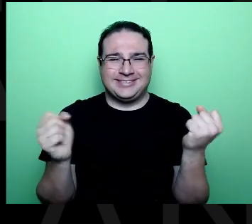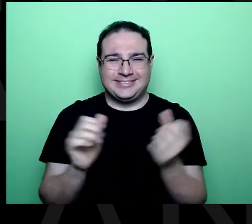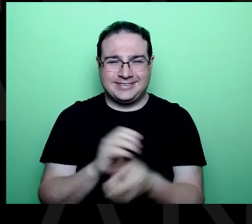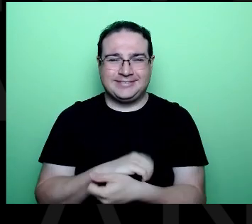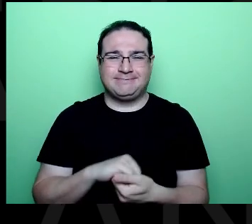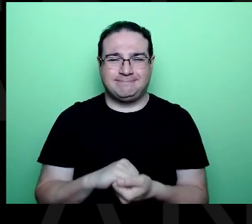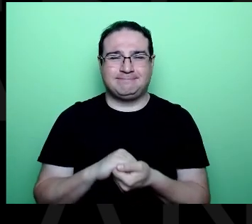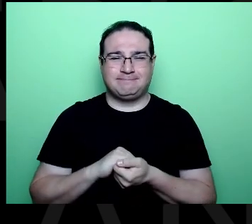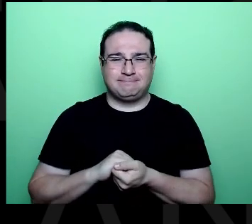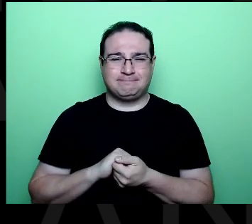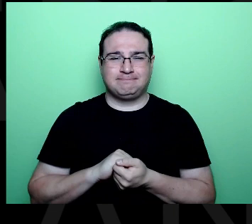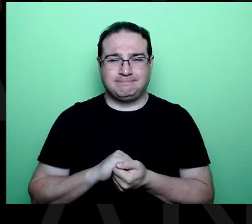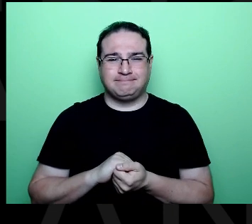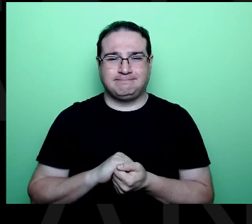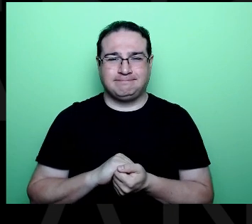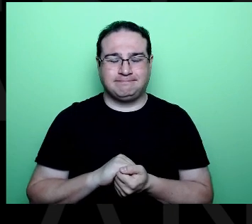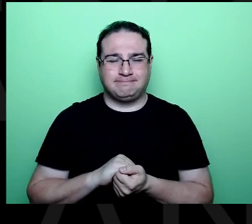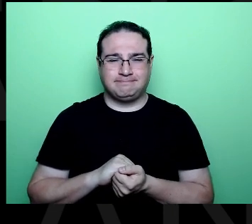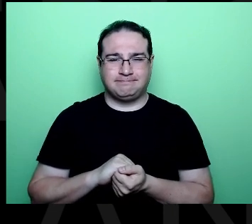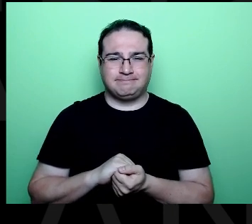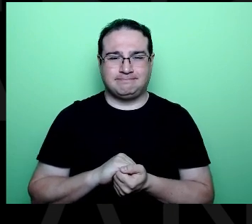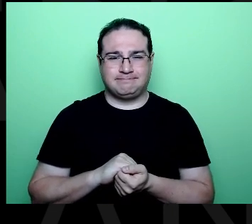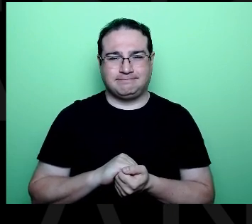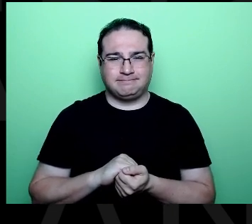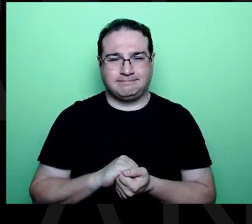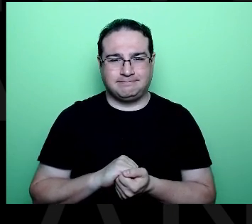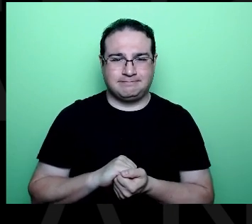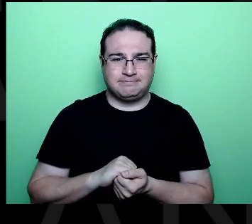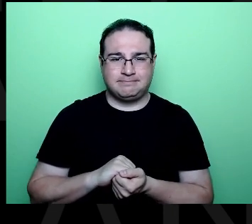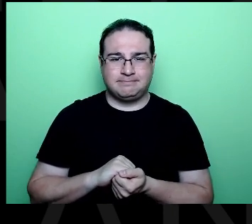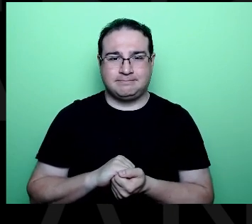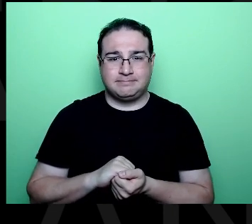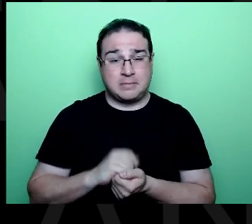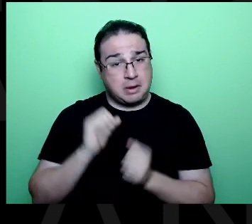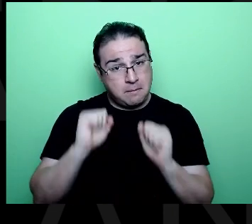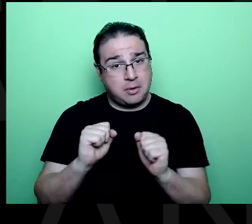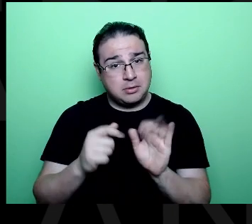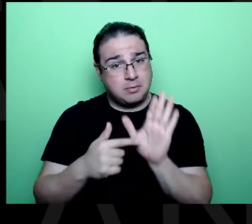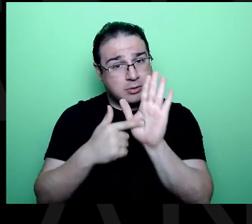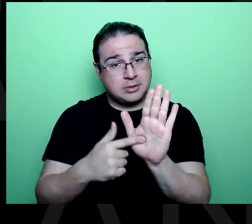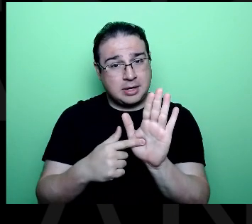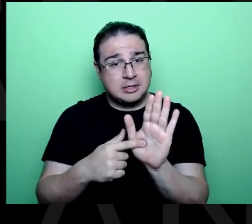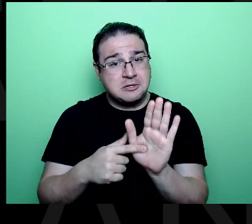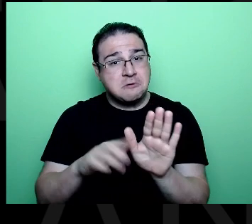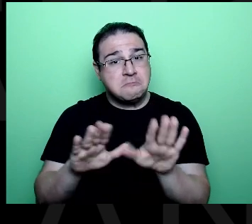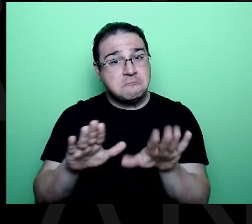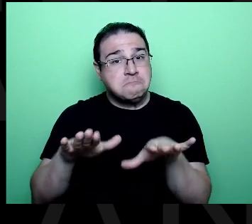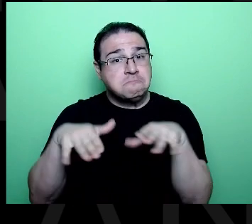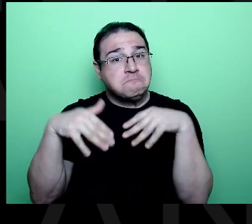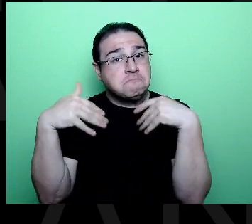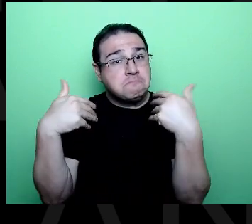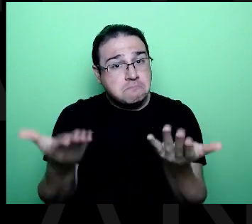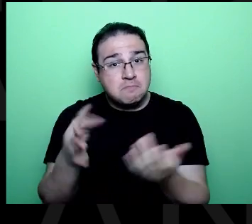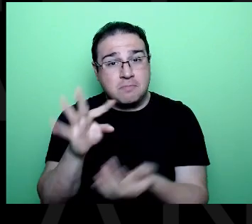gente. Né? É isso. Dá para a gente lançar o talvez.